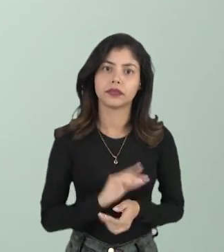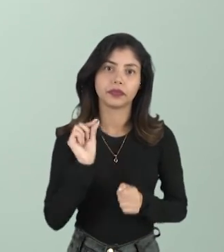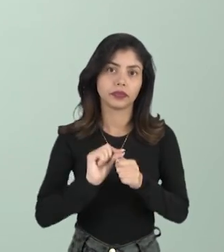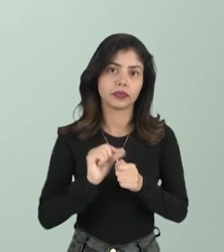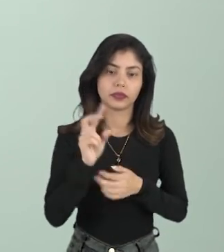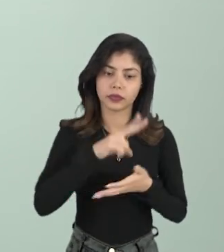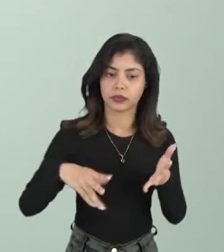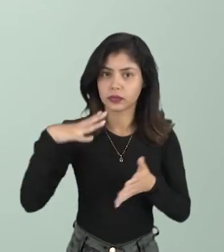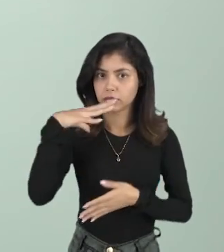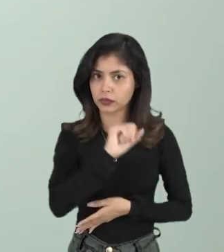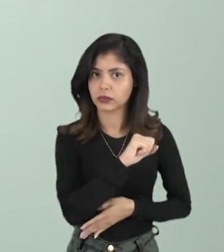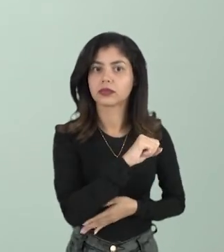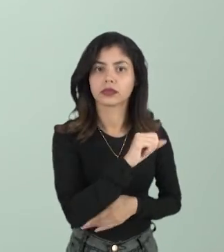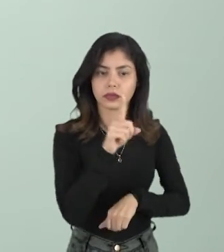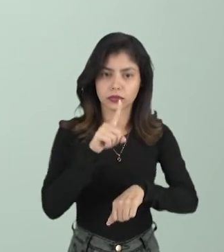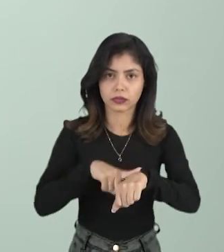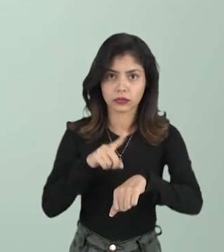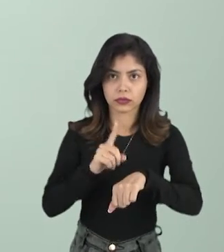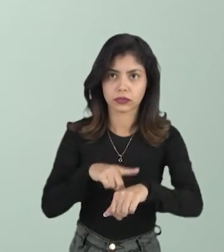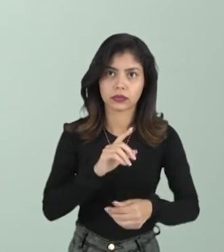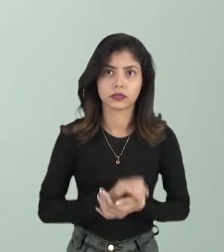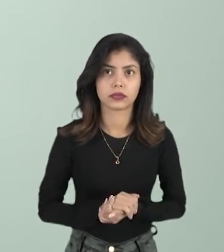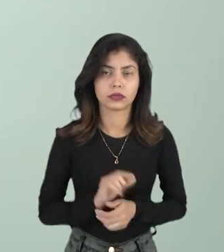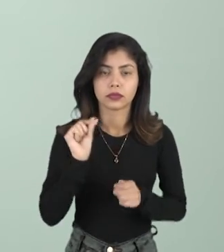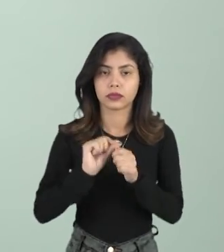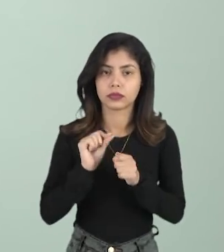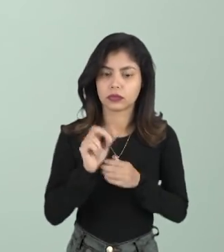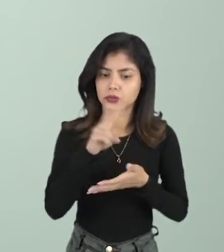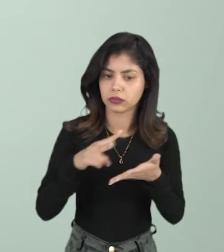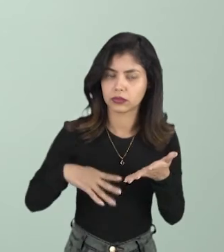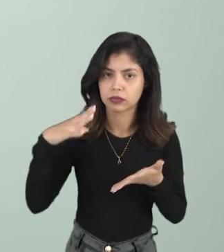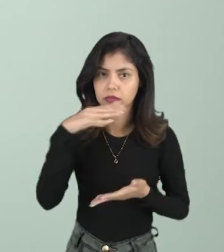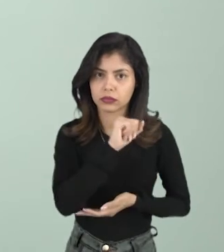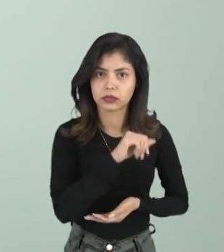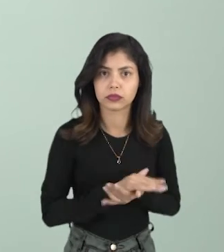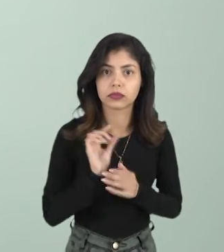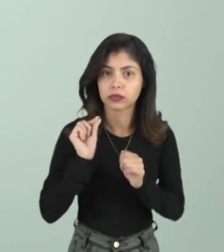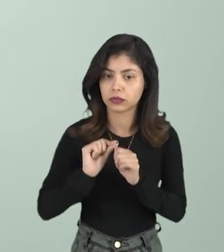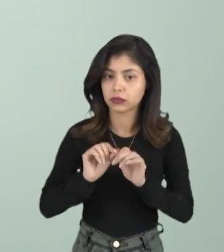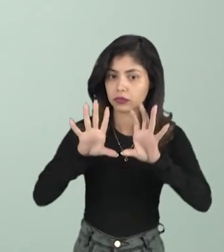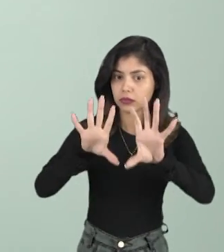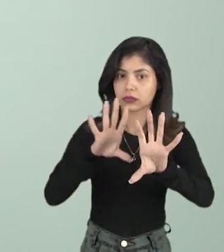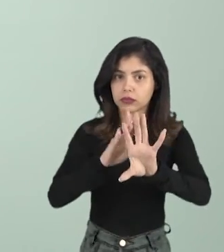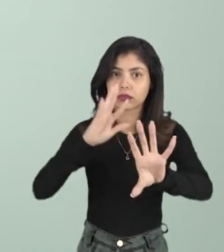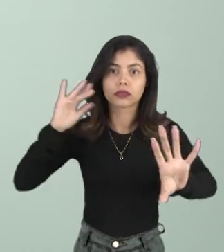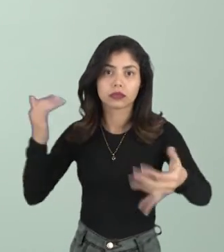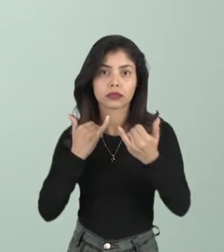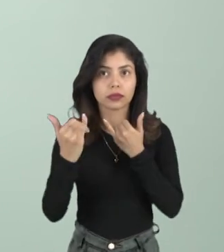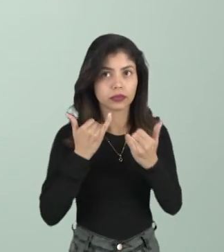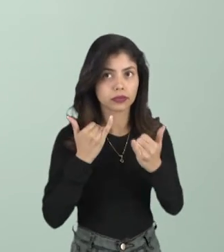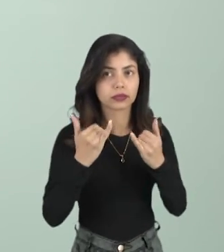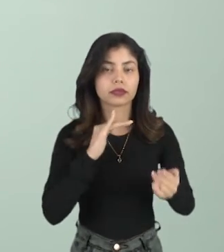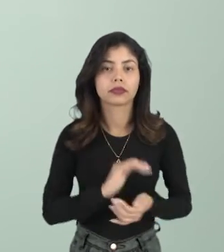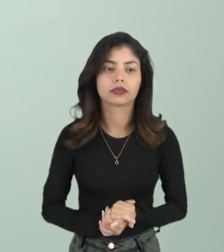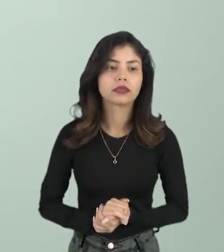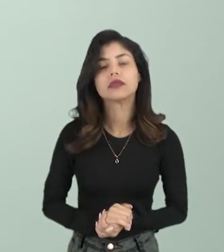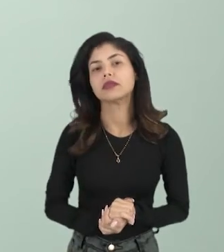leitura rápida por conta do tempo. Fazemos uma leitura rápida e deixamos escapar